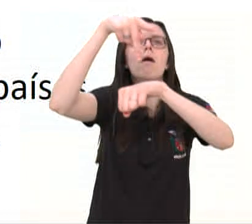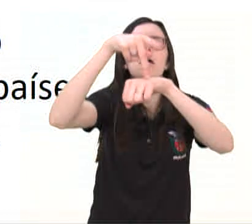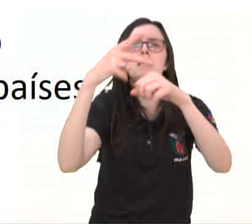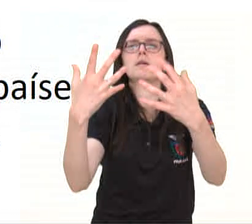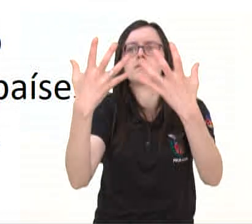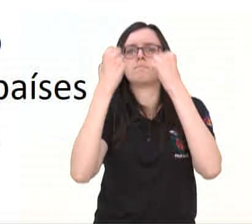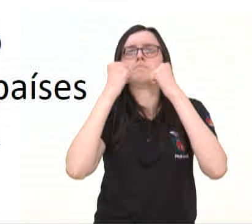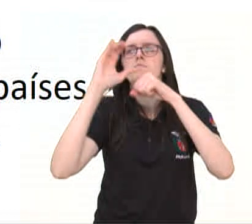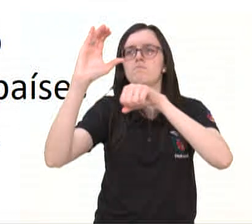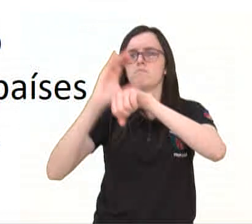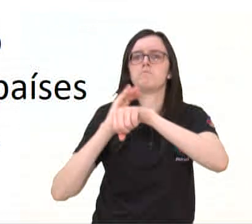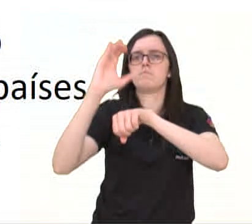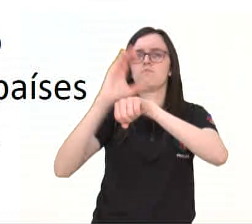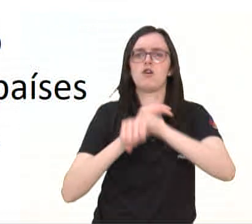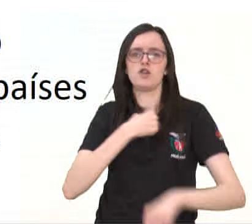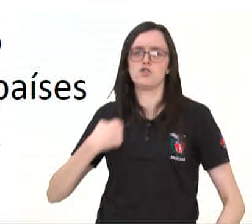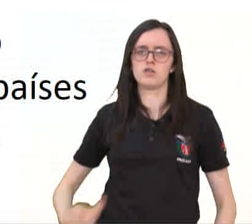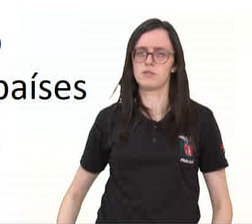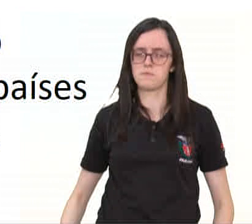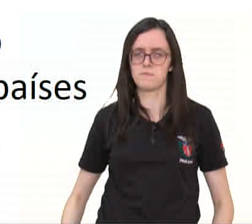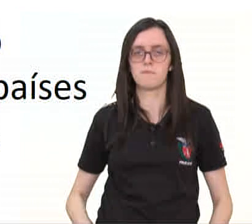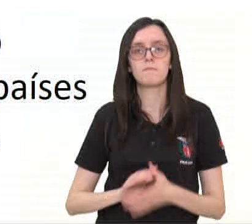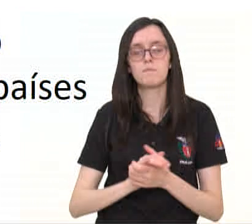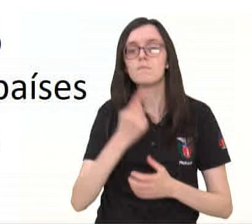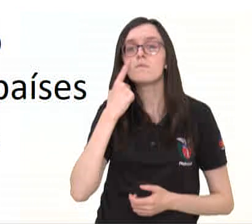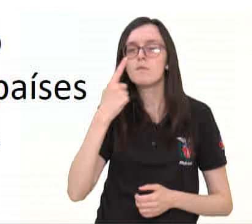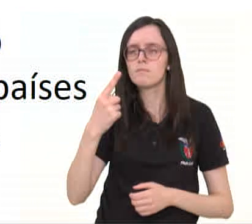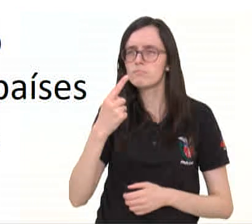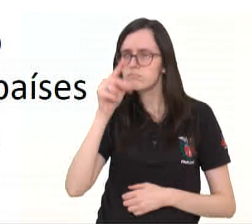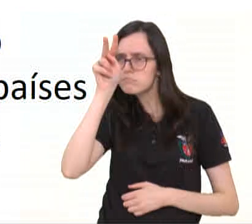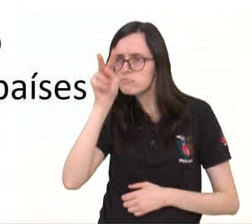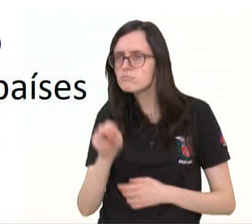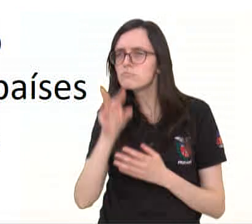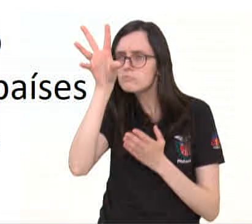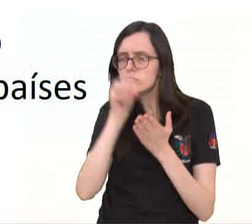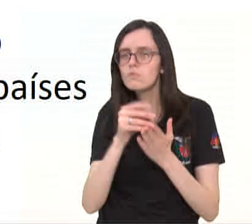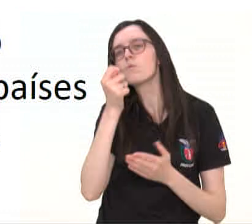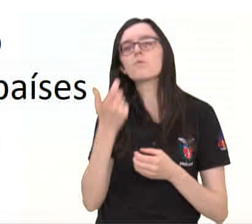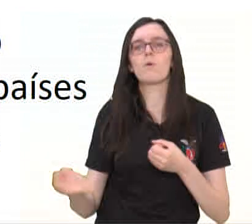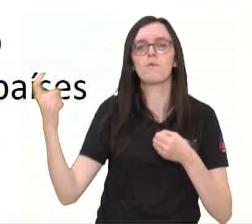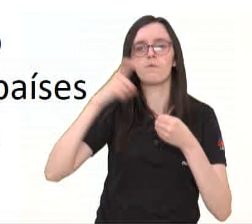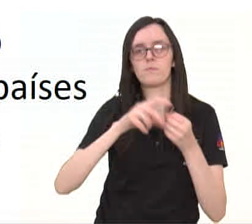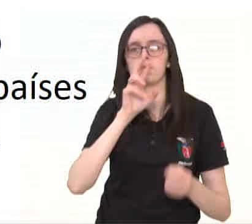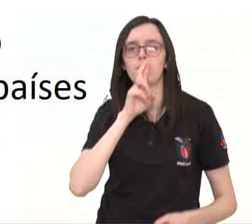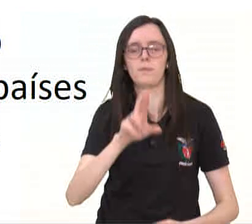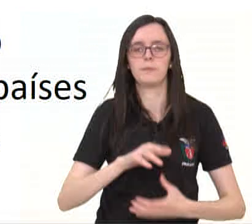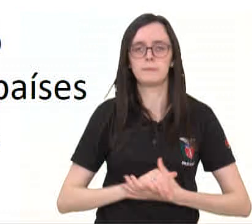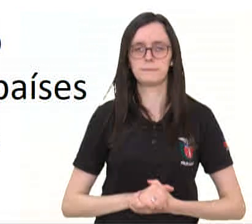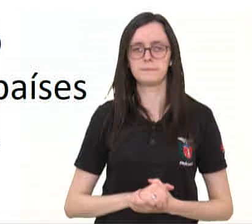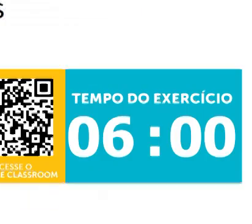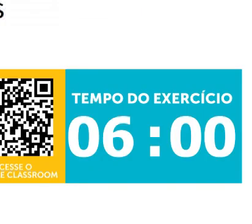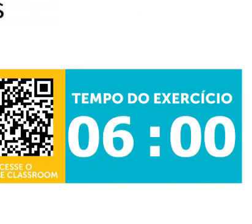buscam investimentos na África como a China? Dá uma olhadinha, copie e já voltamos com a resposta.